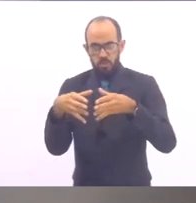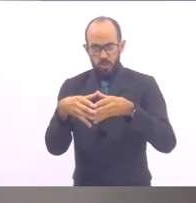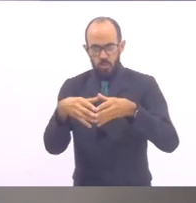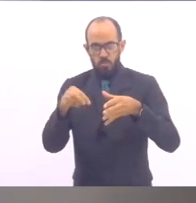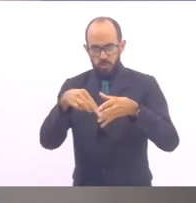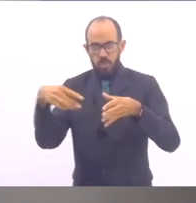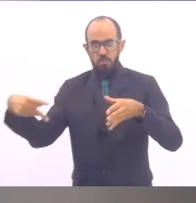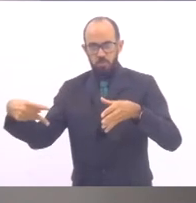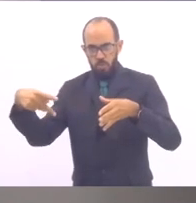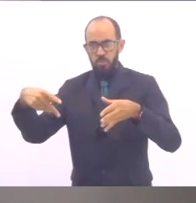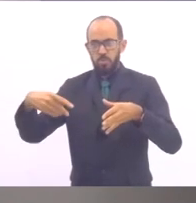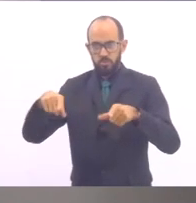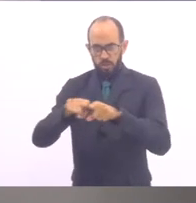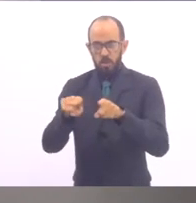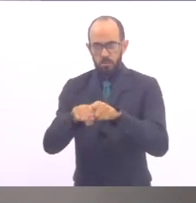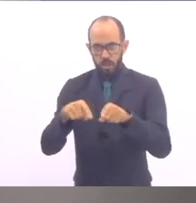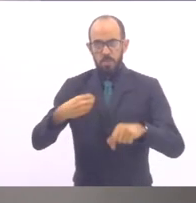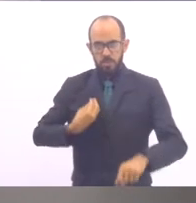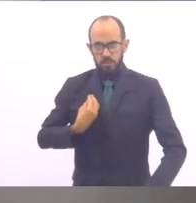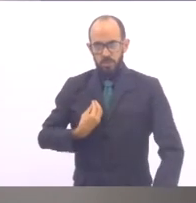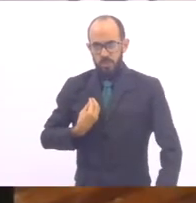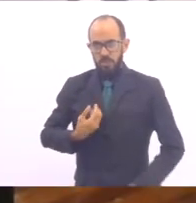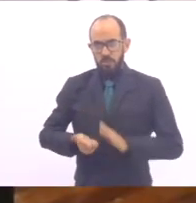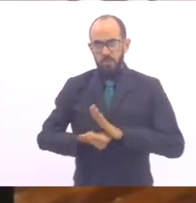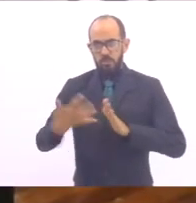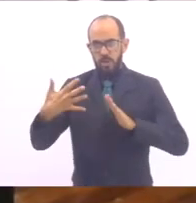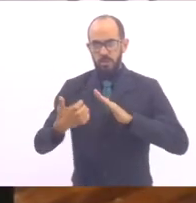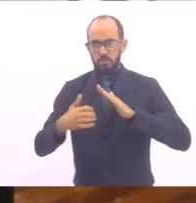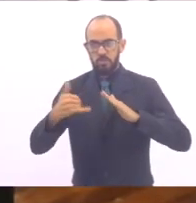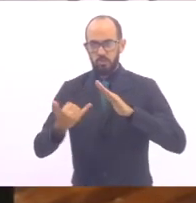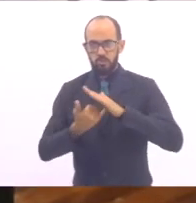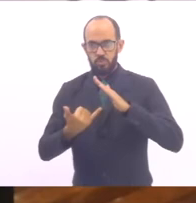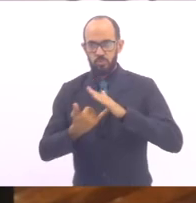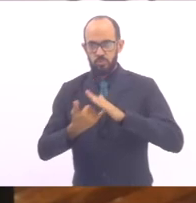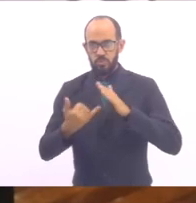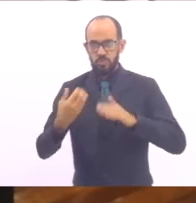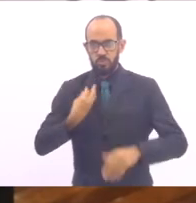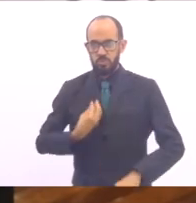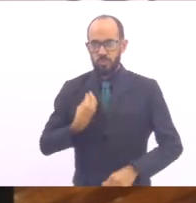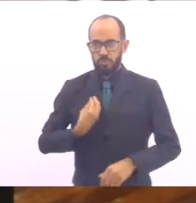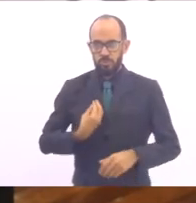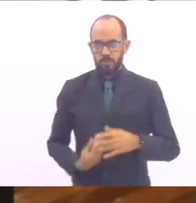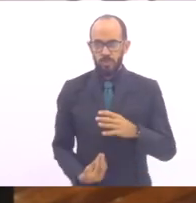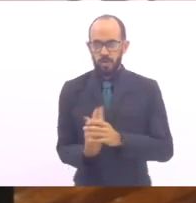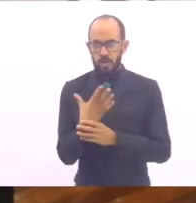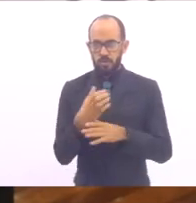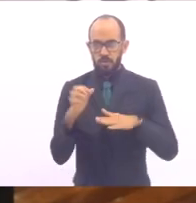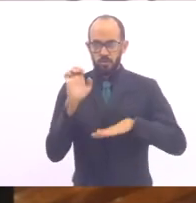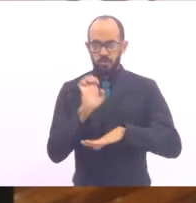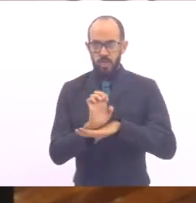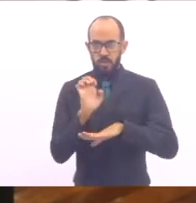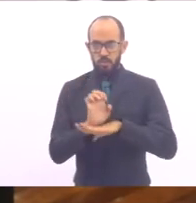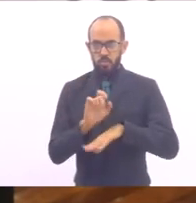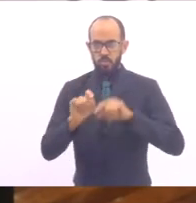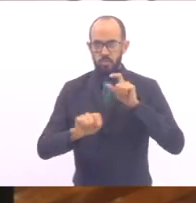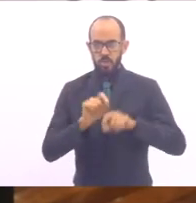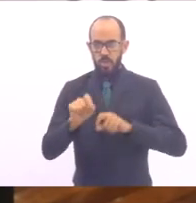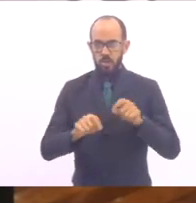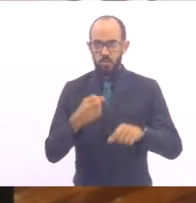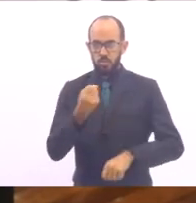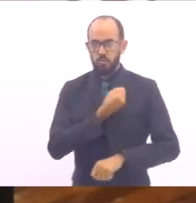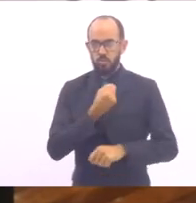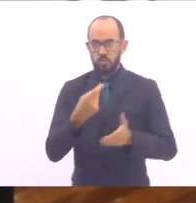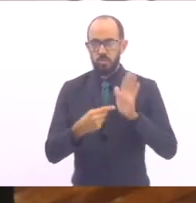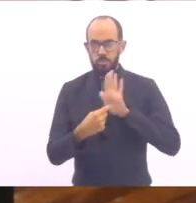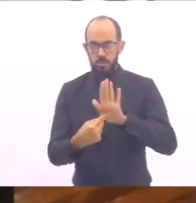parte, uma série de entidades fazem parte, comissão criada pelo Estado, os números